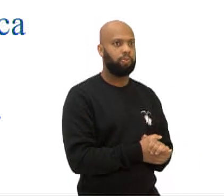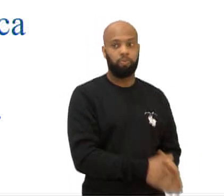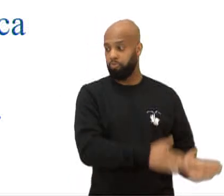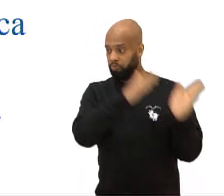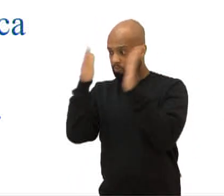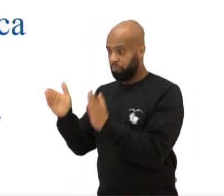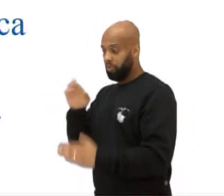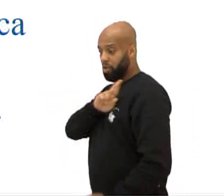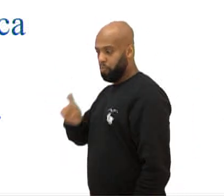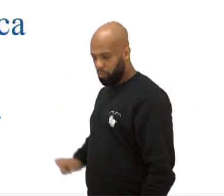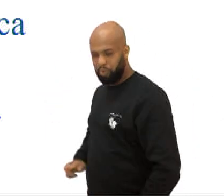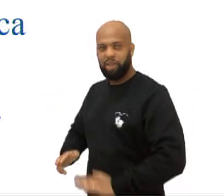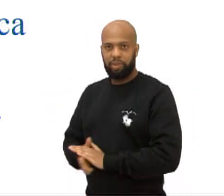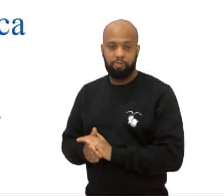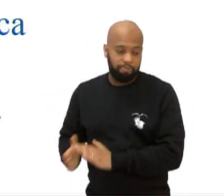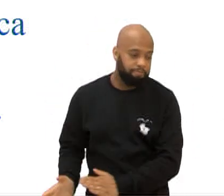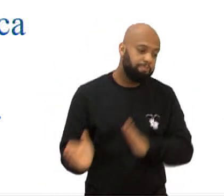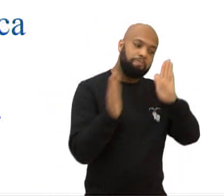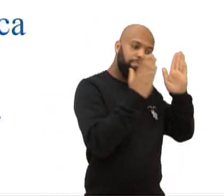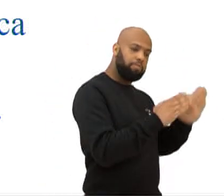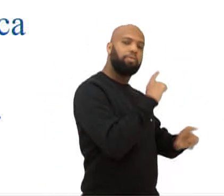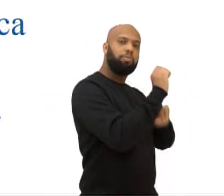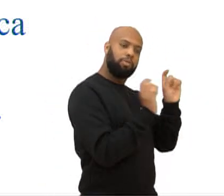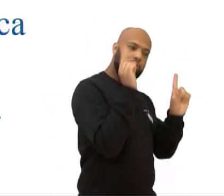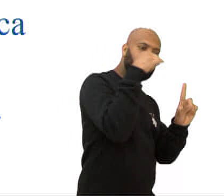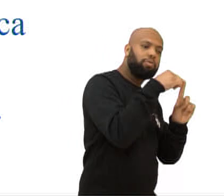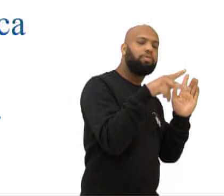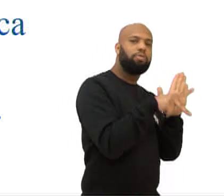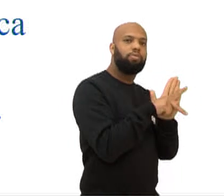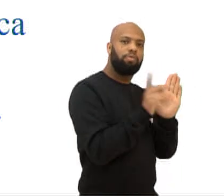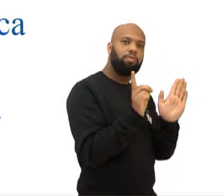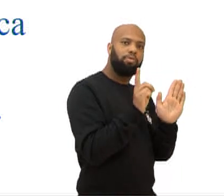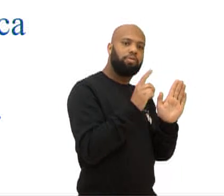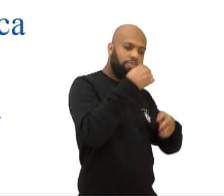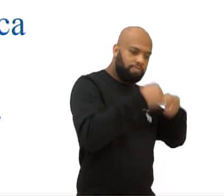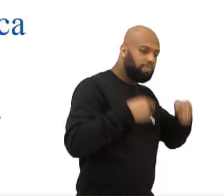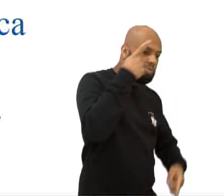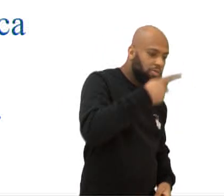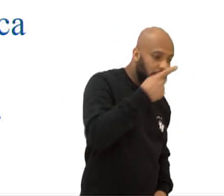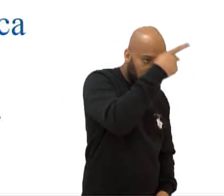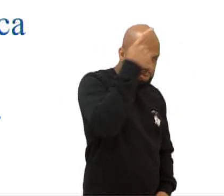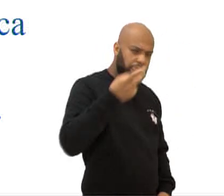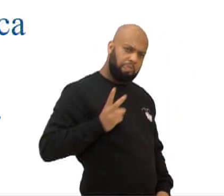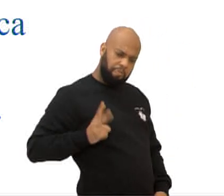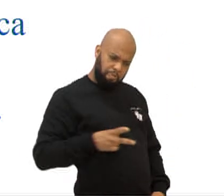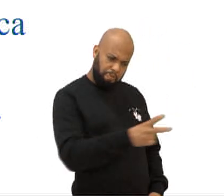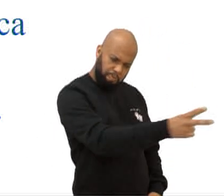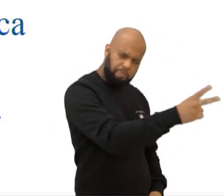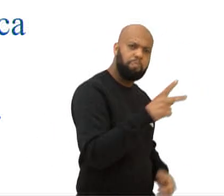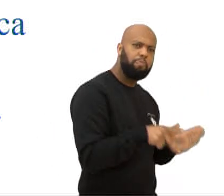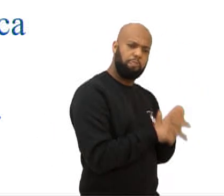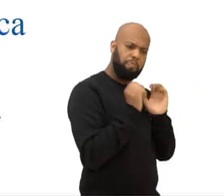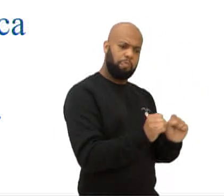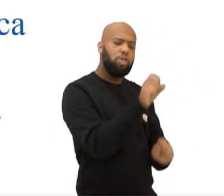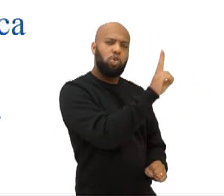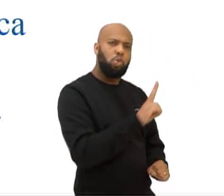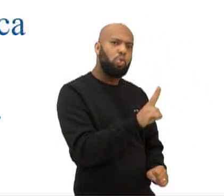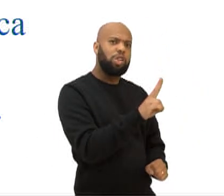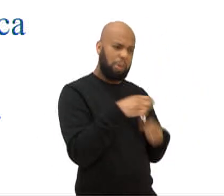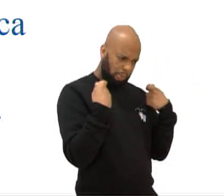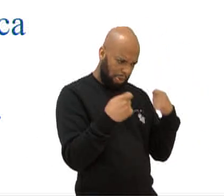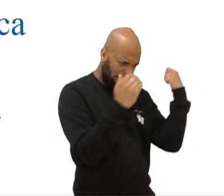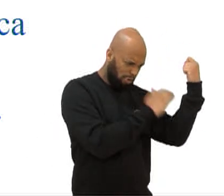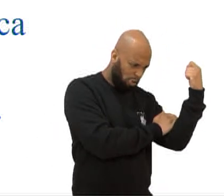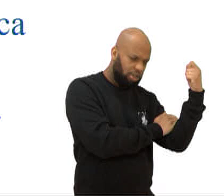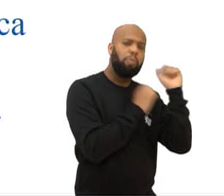No Príncipe, ele diz que o objetivo da política é que o governante se mantenha no poder e faça uso da força e da